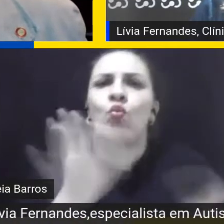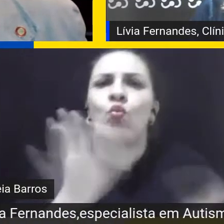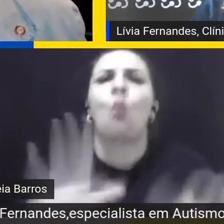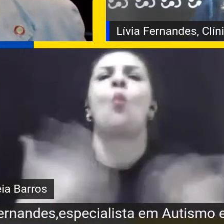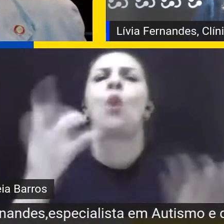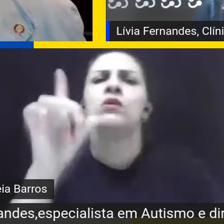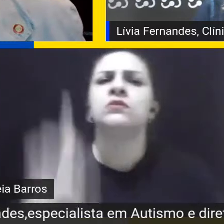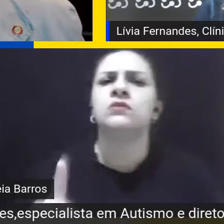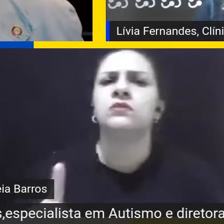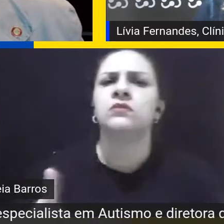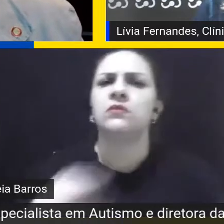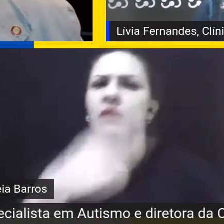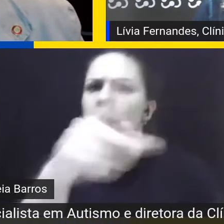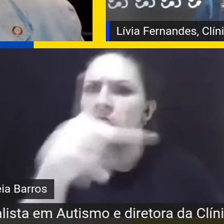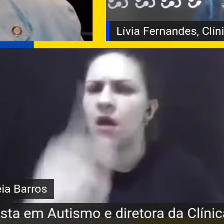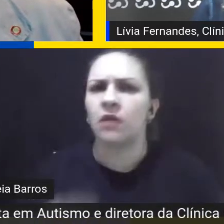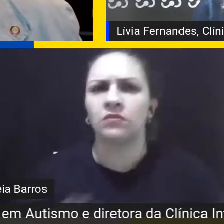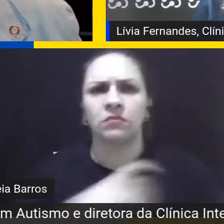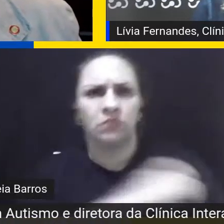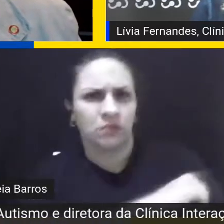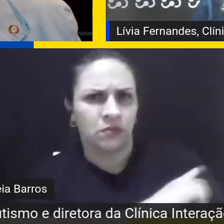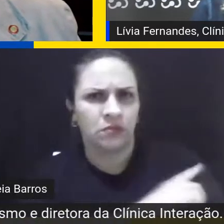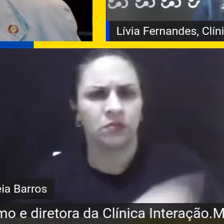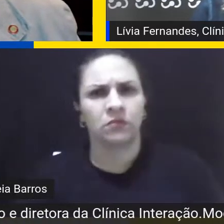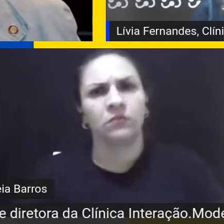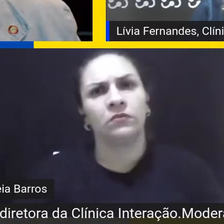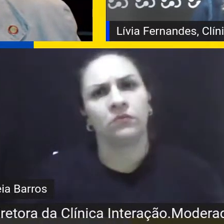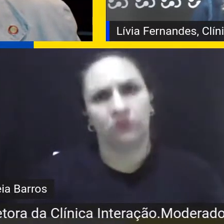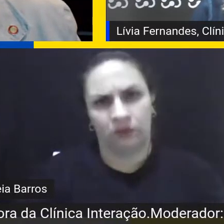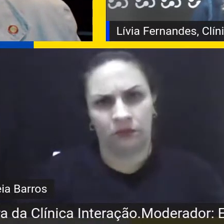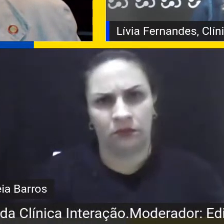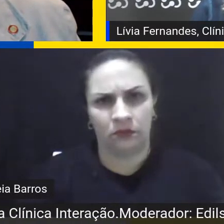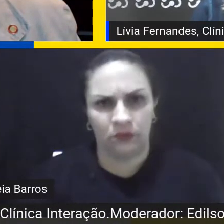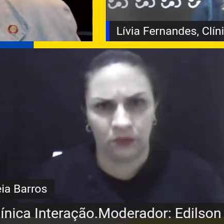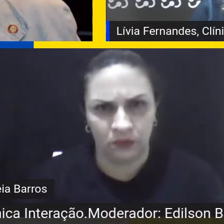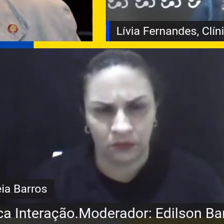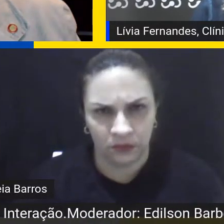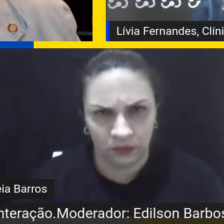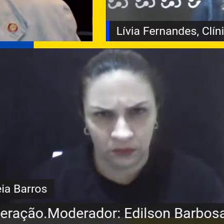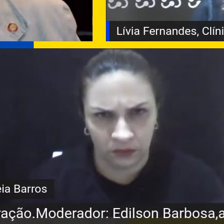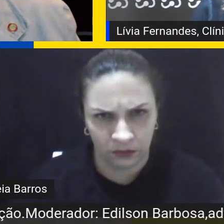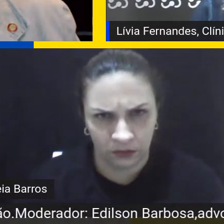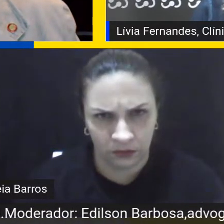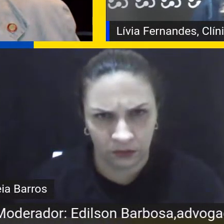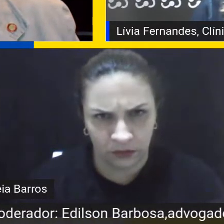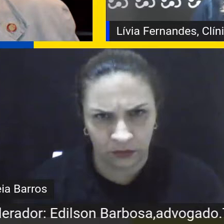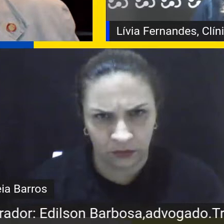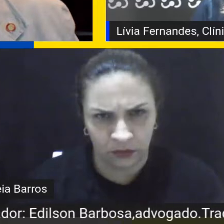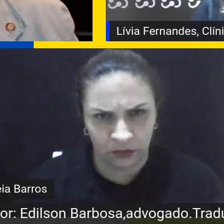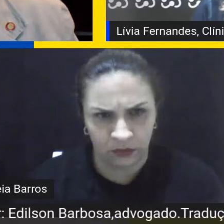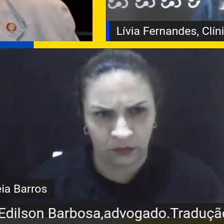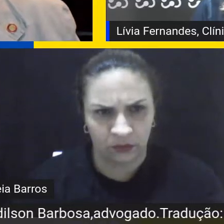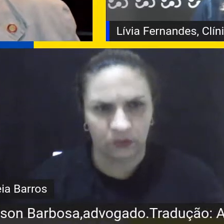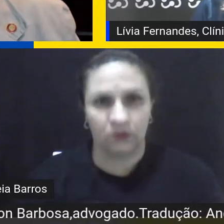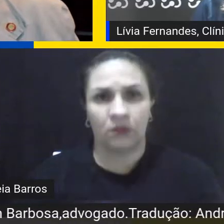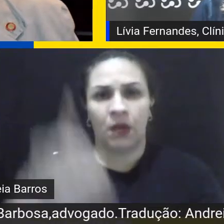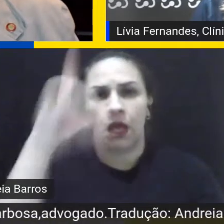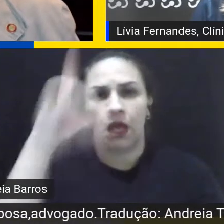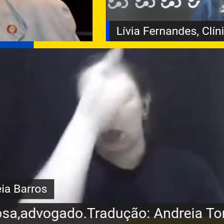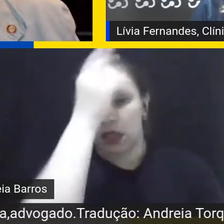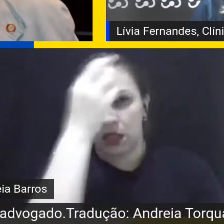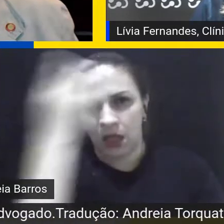atendem lá, Lívia? Além do autismo, Olha, por nós favor. temos, além do autismo, síndrome de Down,